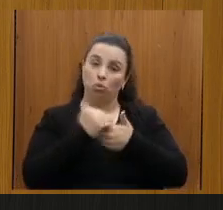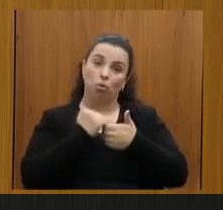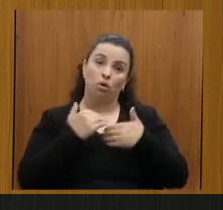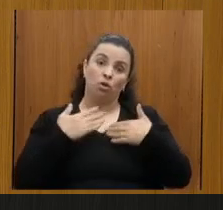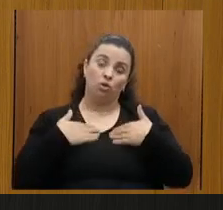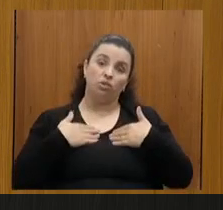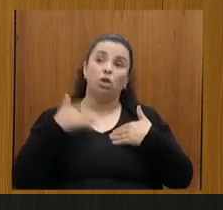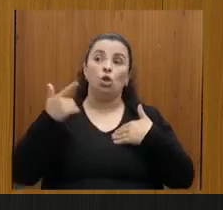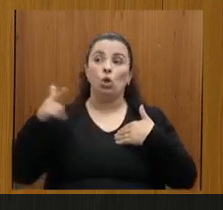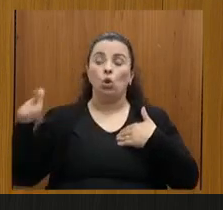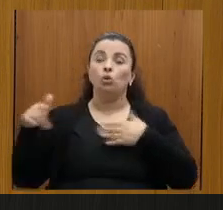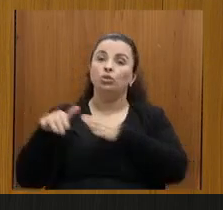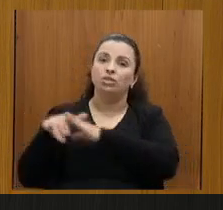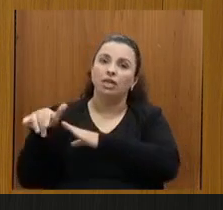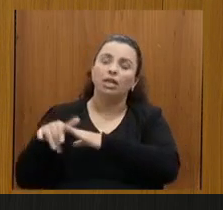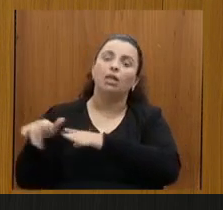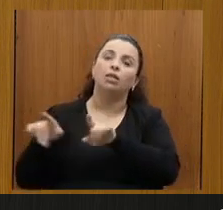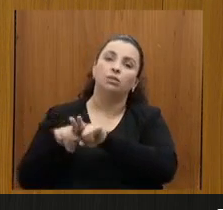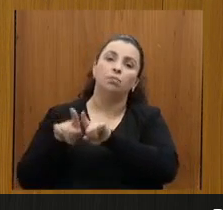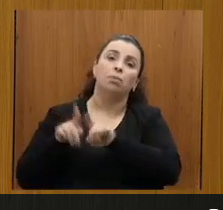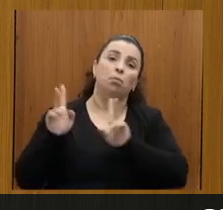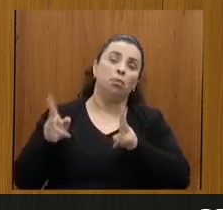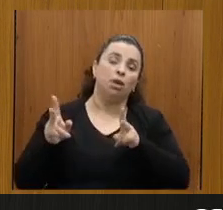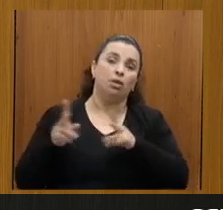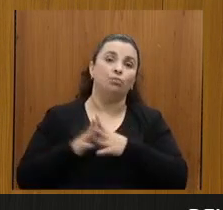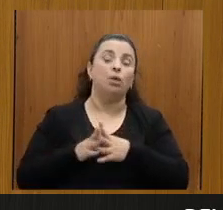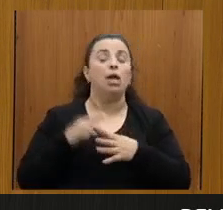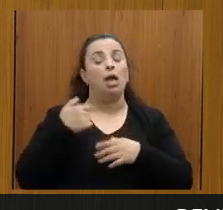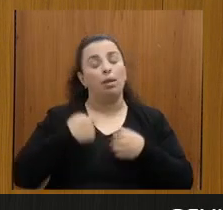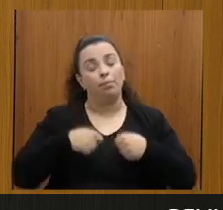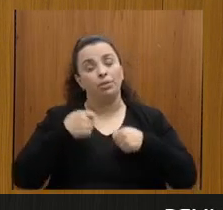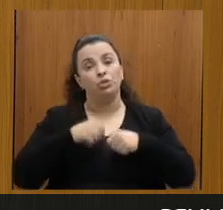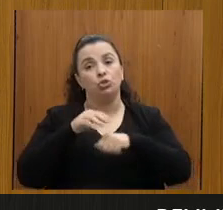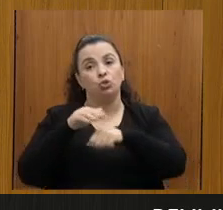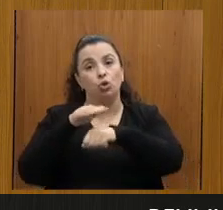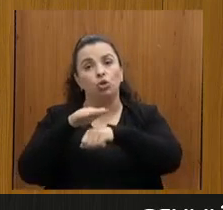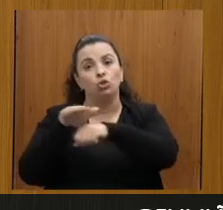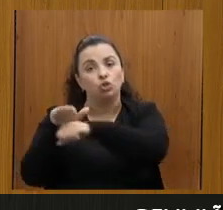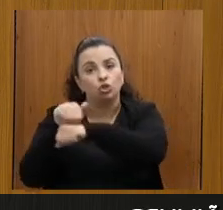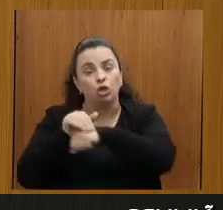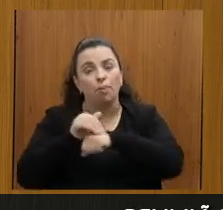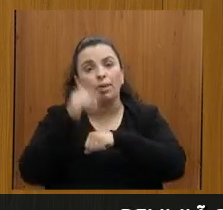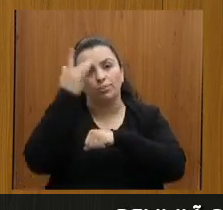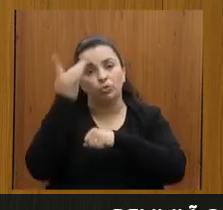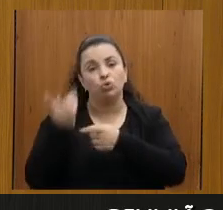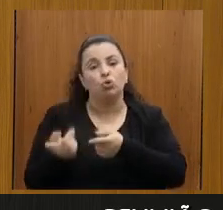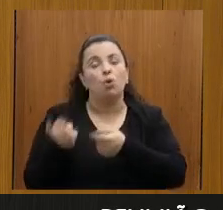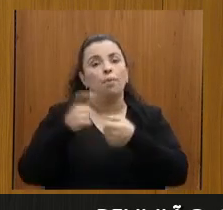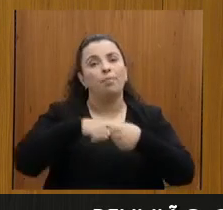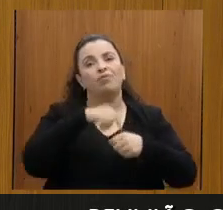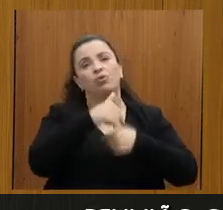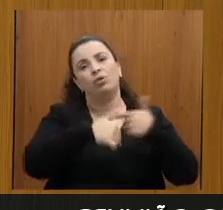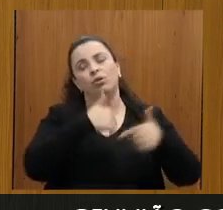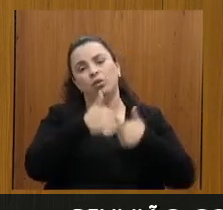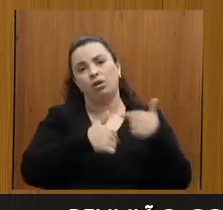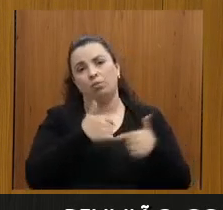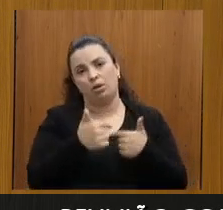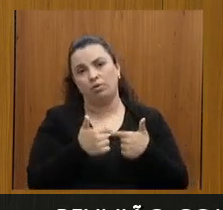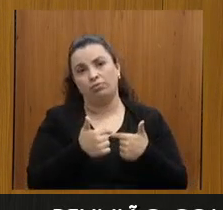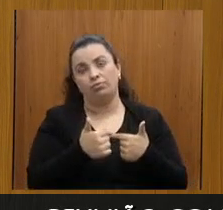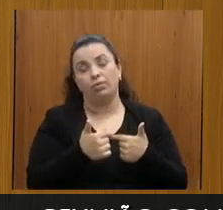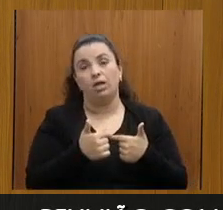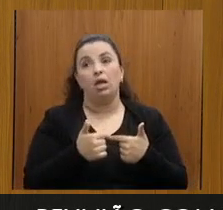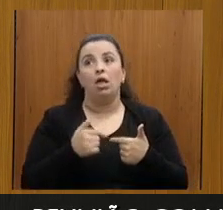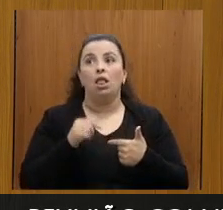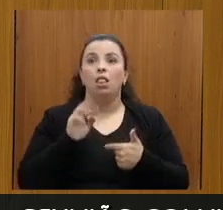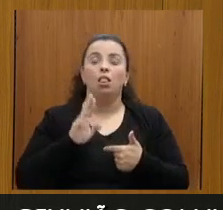secretários. precisamos fazer isso e esse parecer foi estartado a partir de uma demanda do servidor. Não houve qualquer